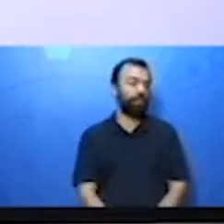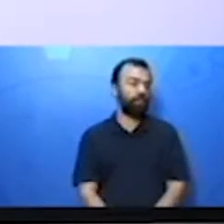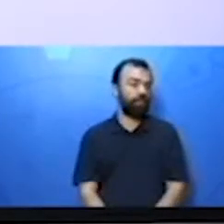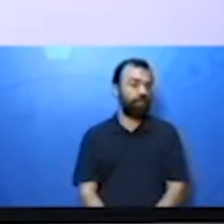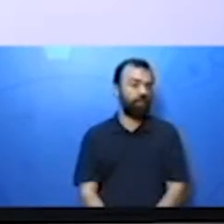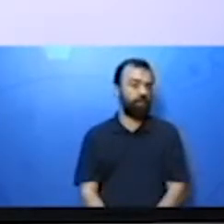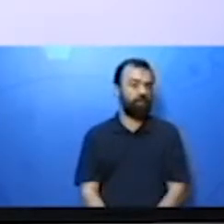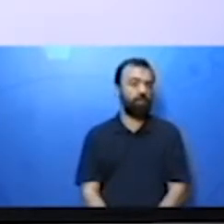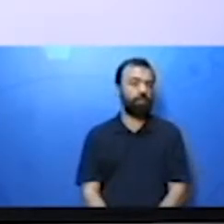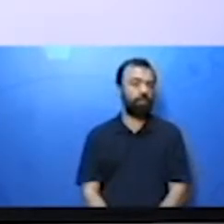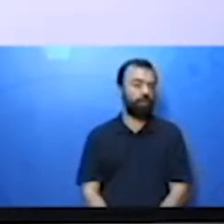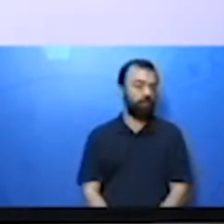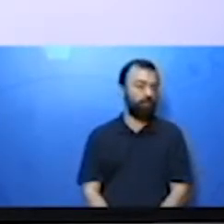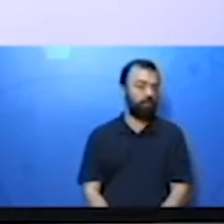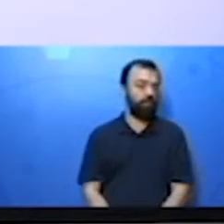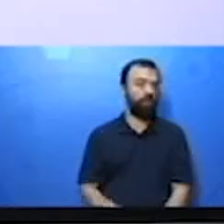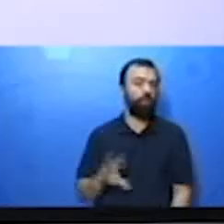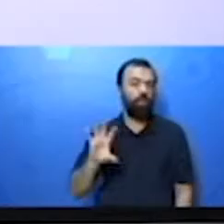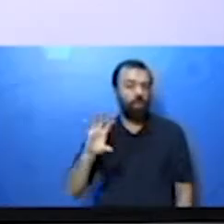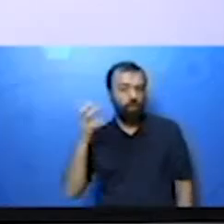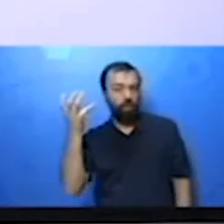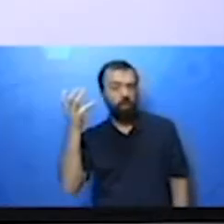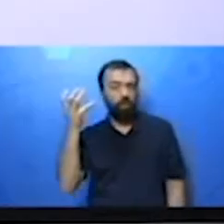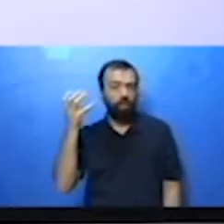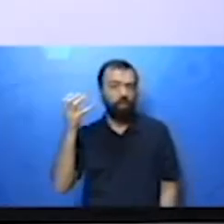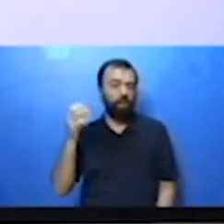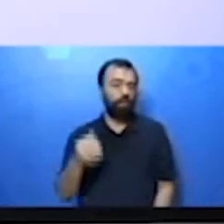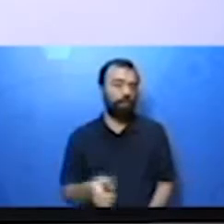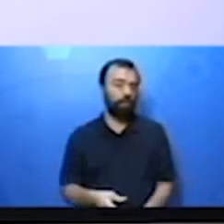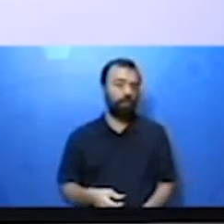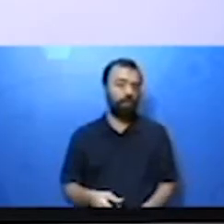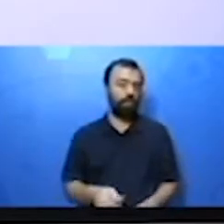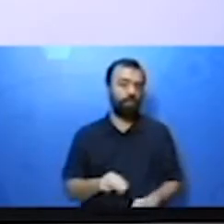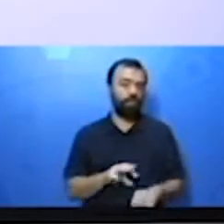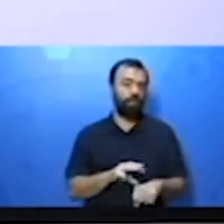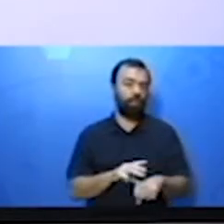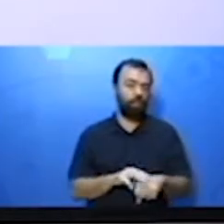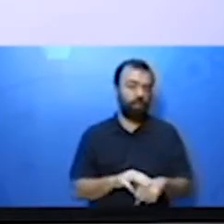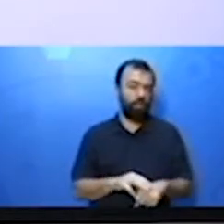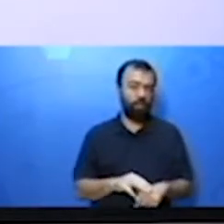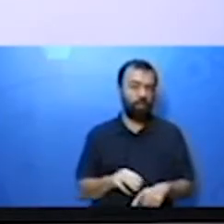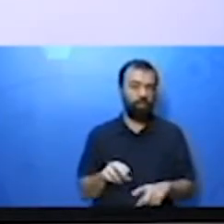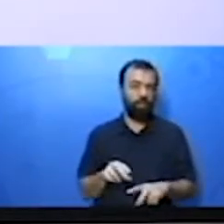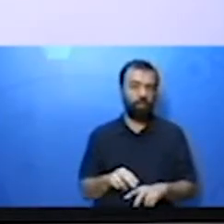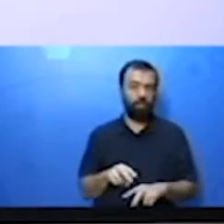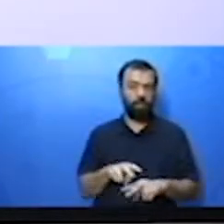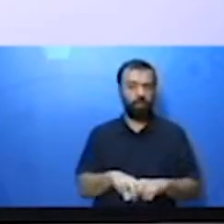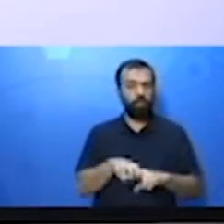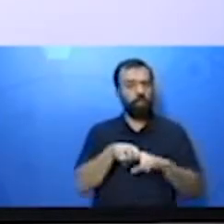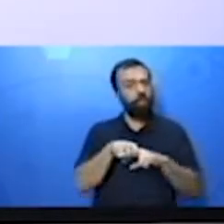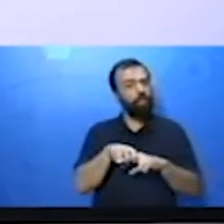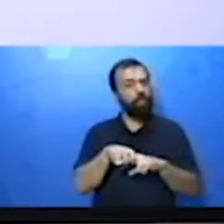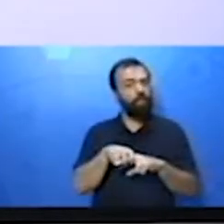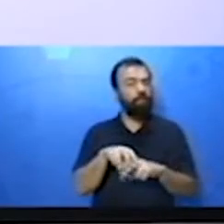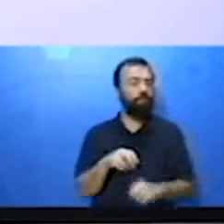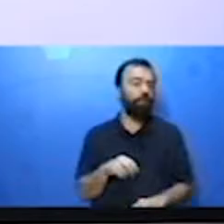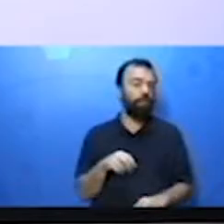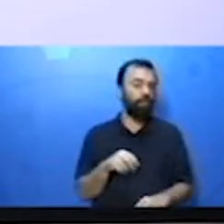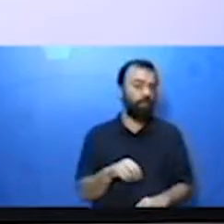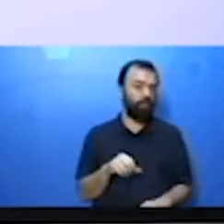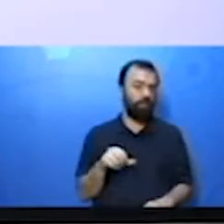Possibilidade da ocorrência de efeitos adversos que são indesejados e podem ser graves.